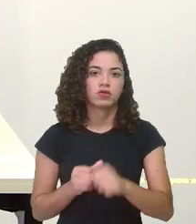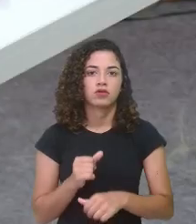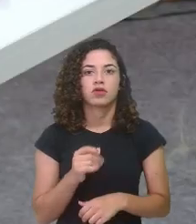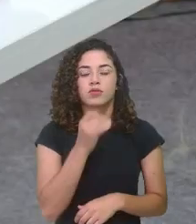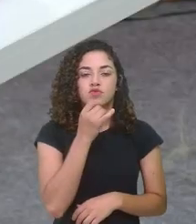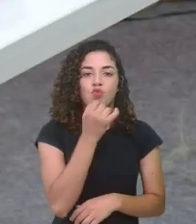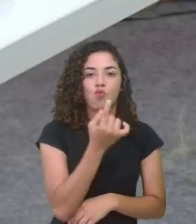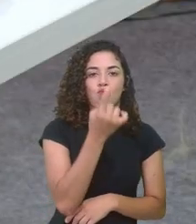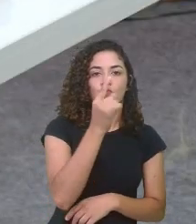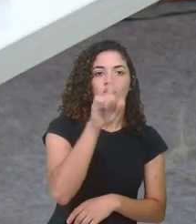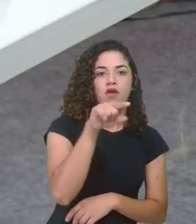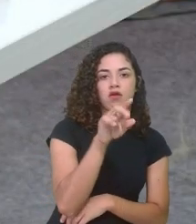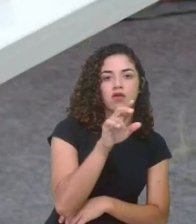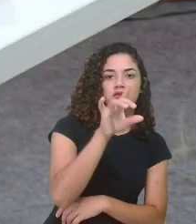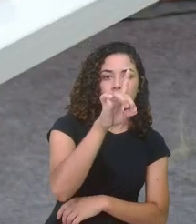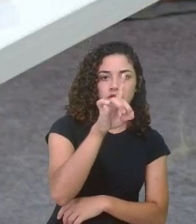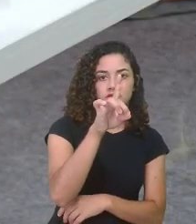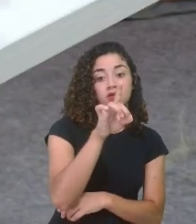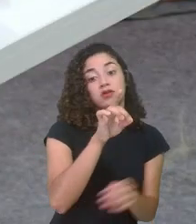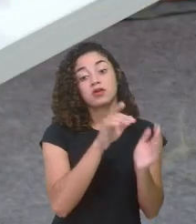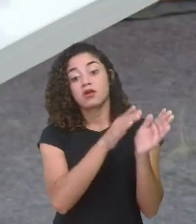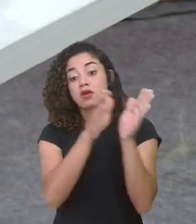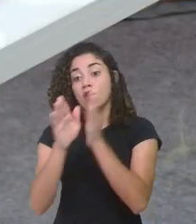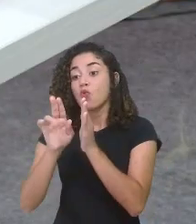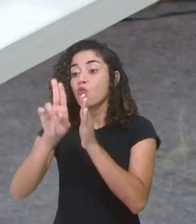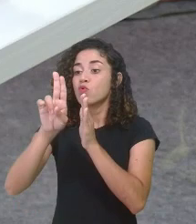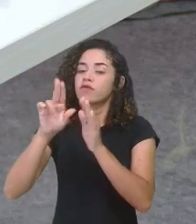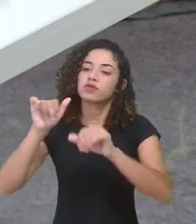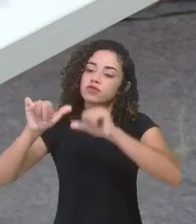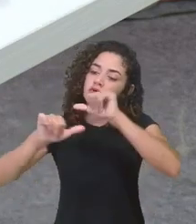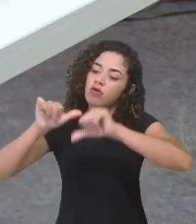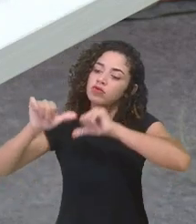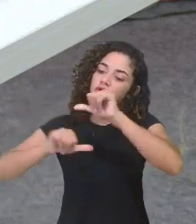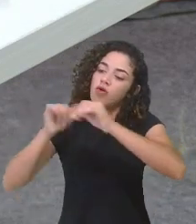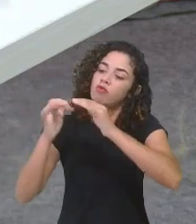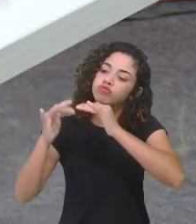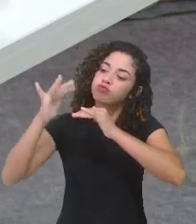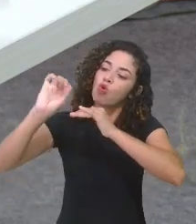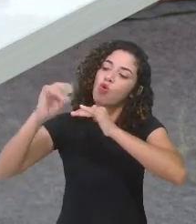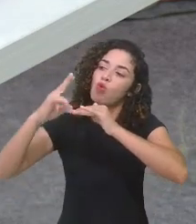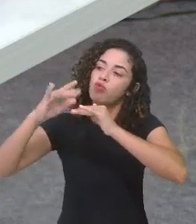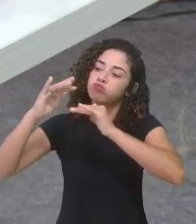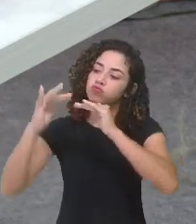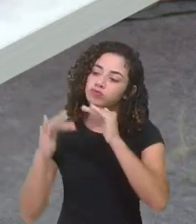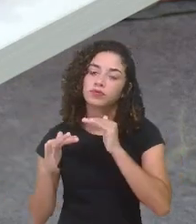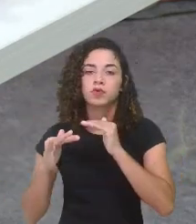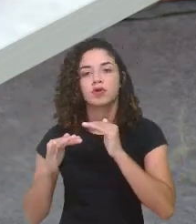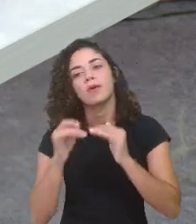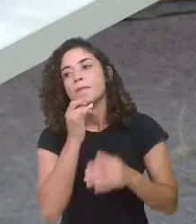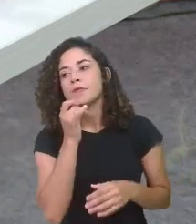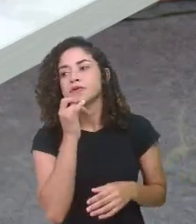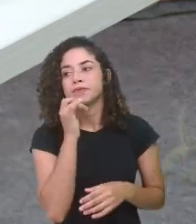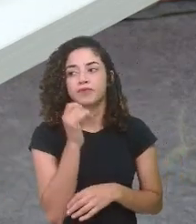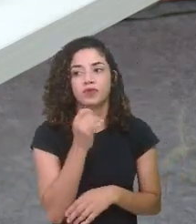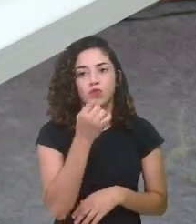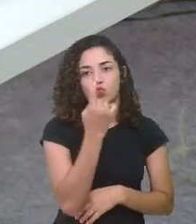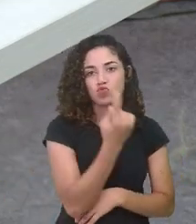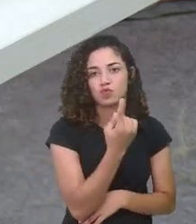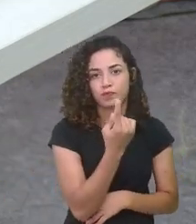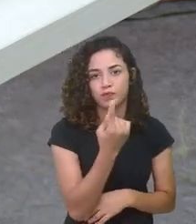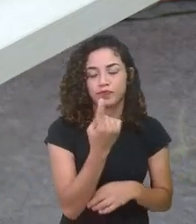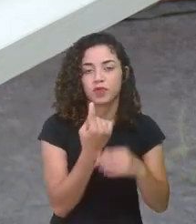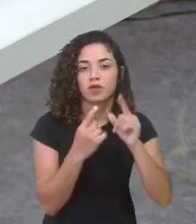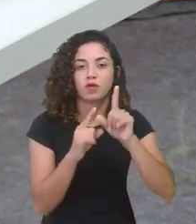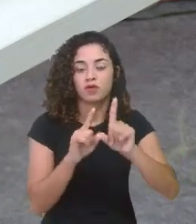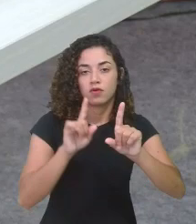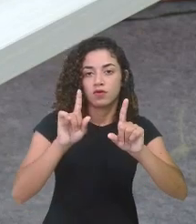a dezena. E aqui eu vou trocar só as unidades e aí vou aumentando ou diminuindo o número. Aqui eu botei o 1, fez o 11. Se